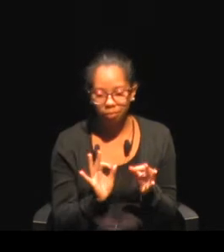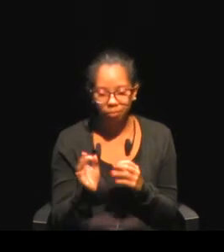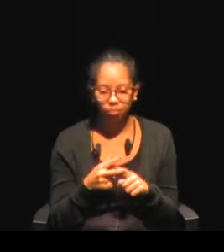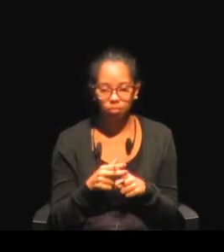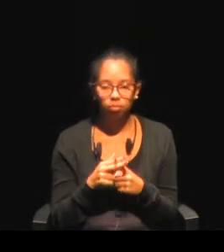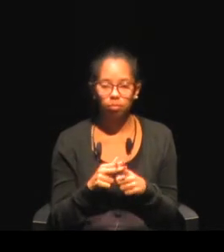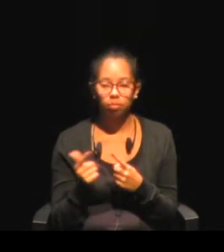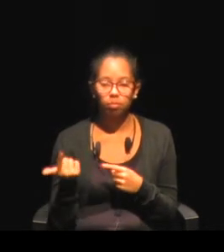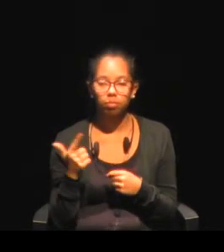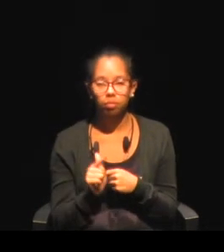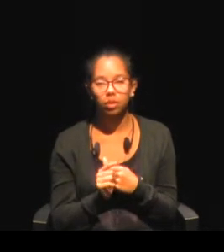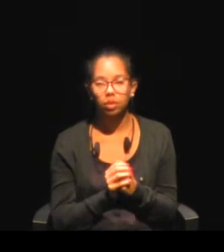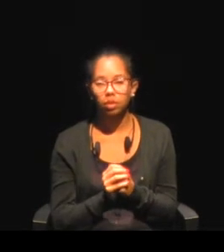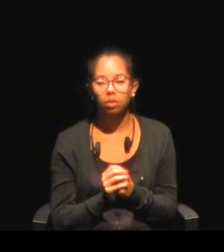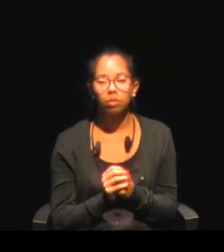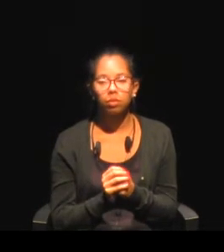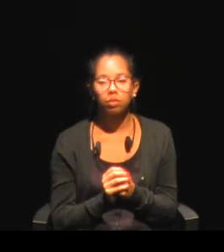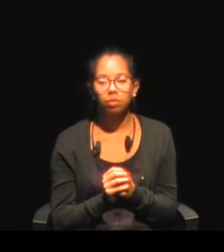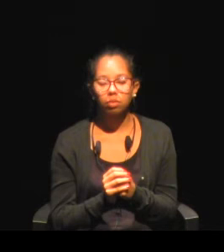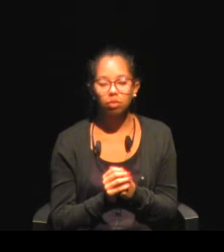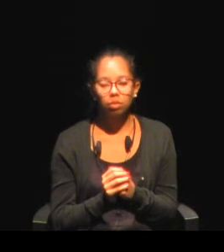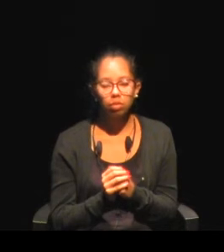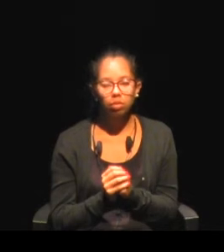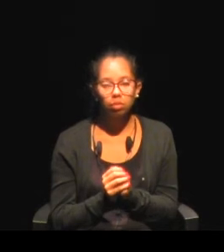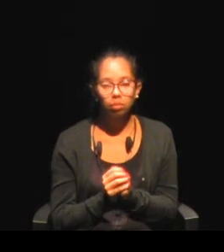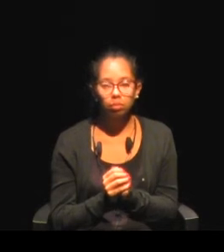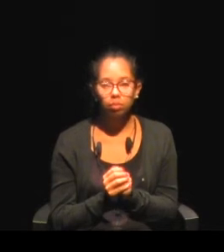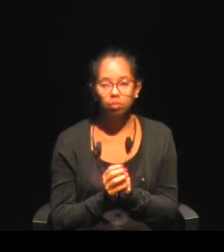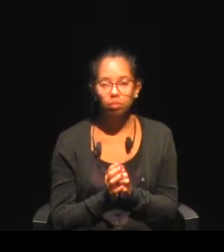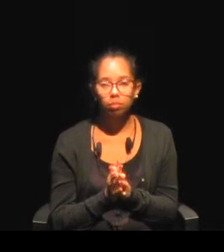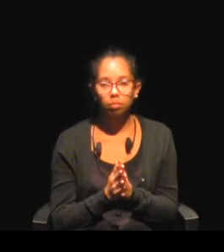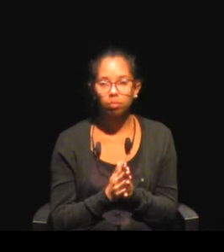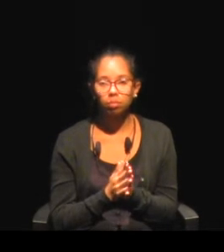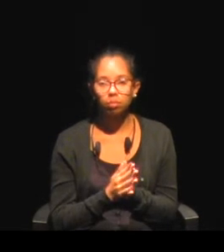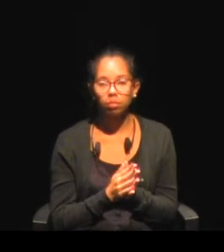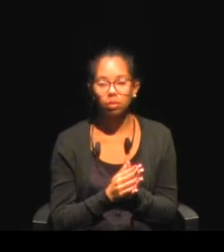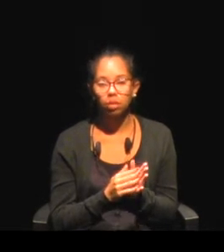E a reconstituição com um elemento novo, diretamente